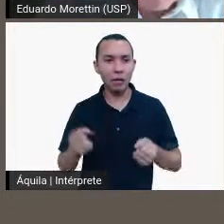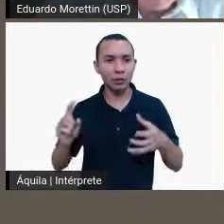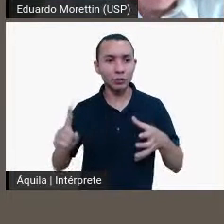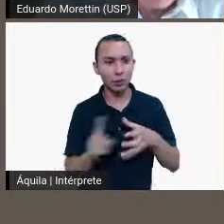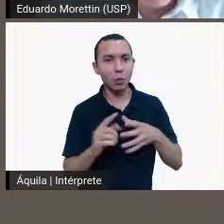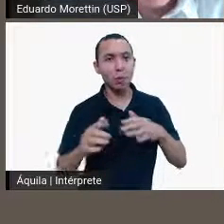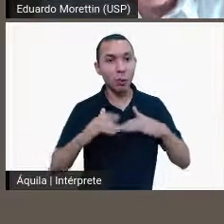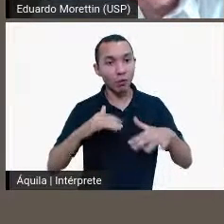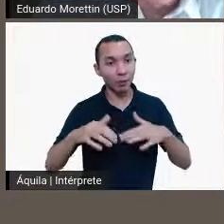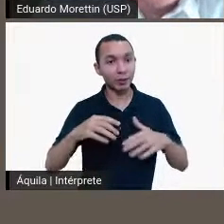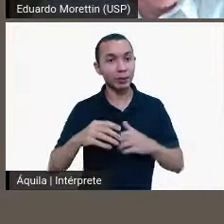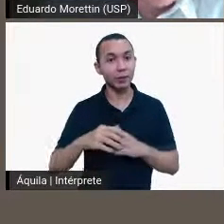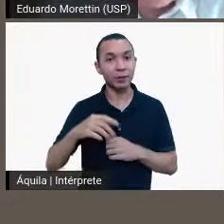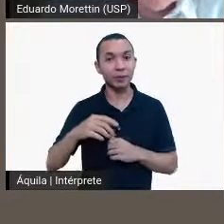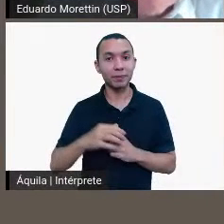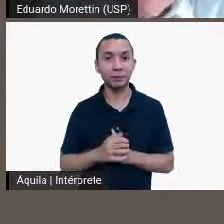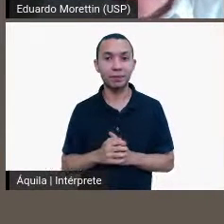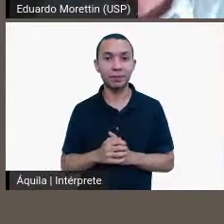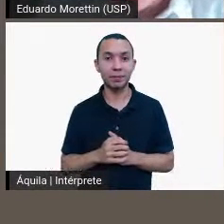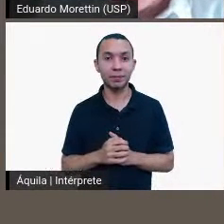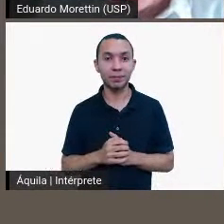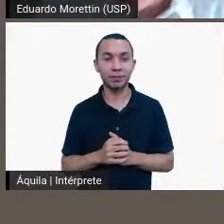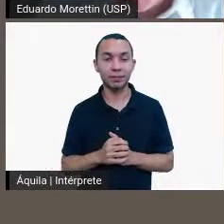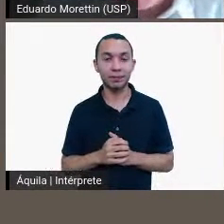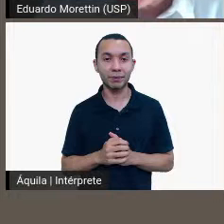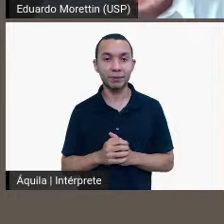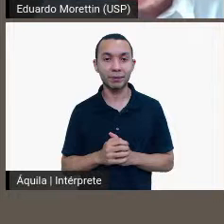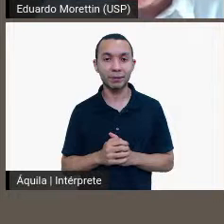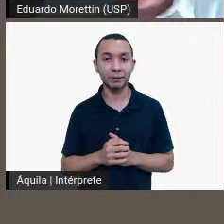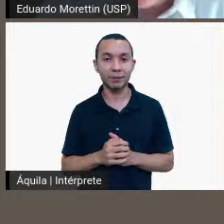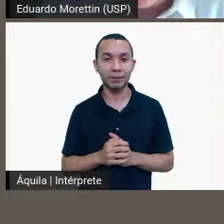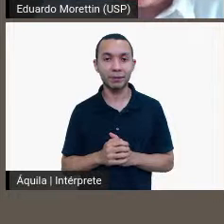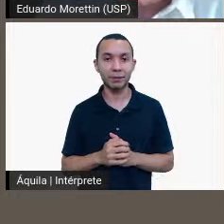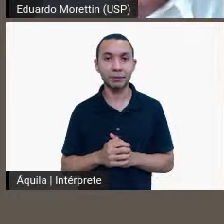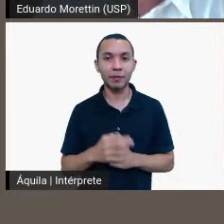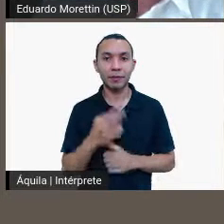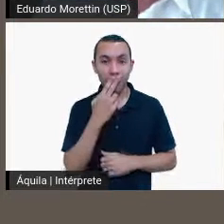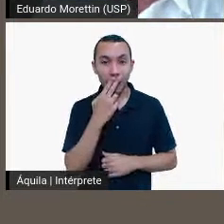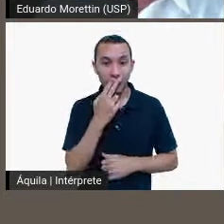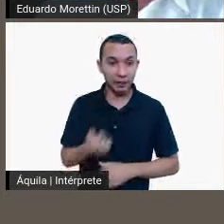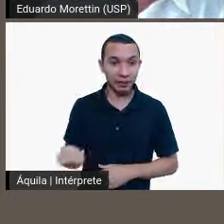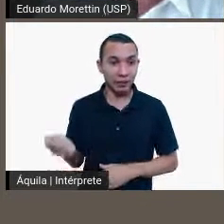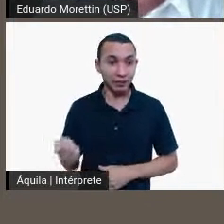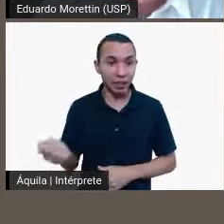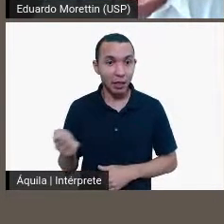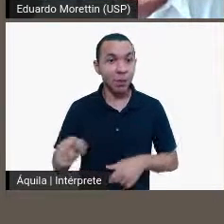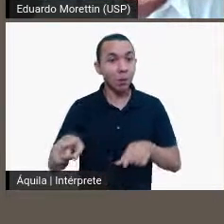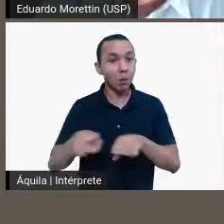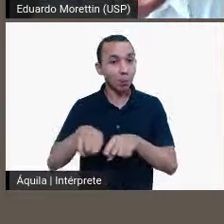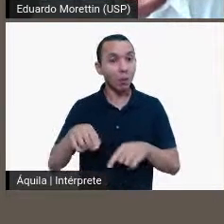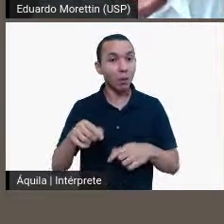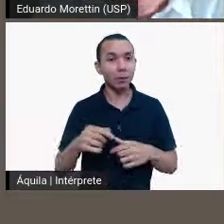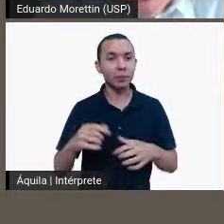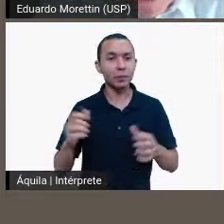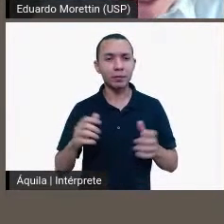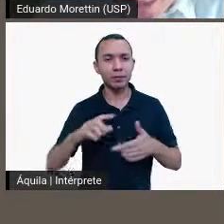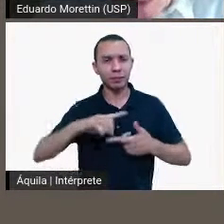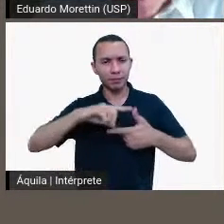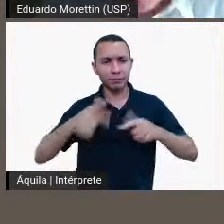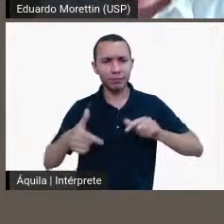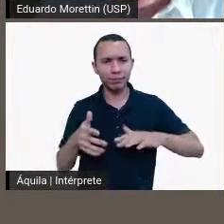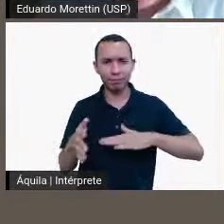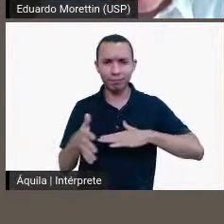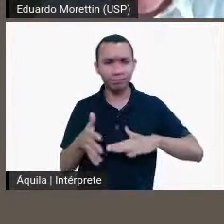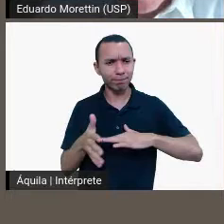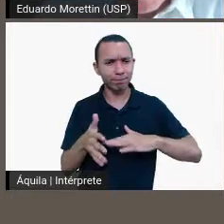A presença de Chaplin, enfim, no campo dos modernos é